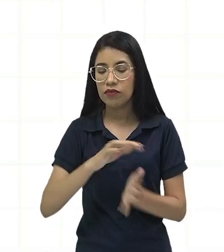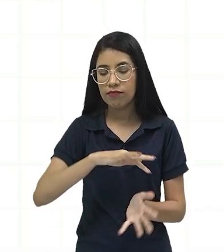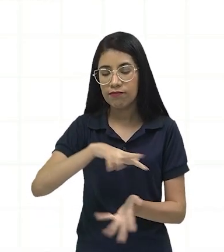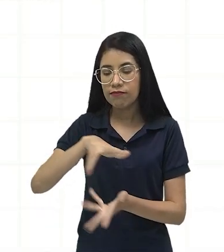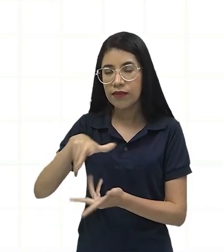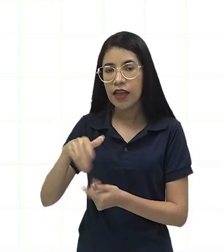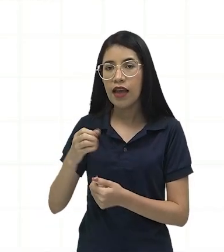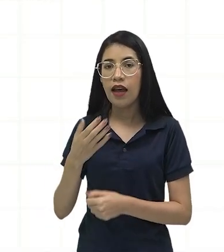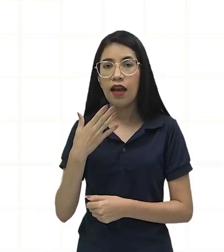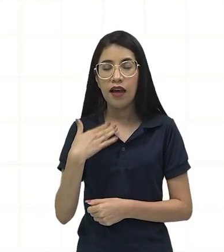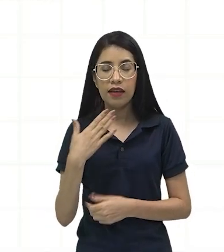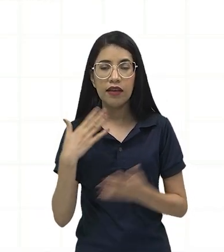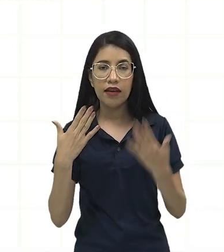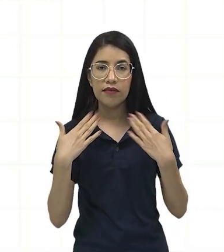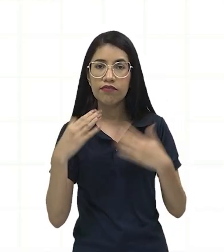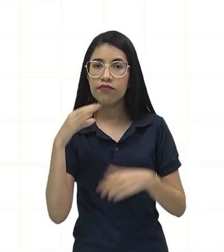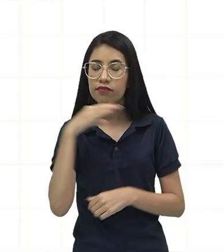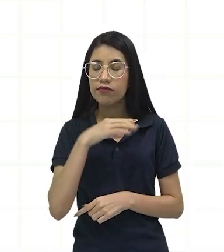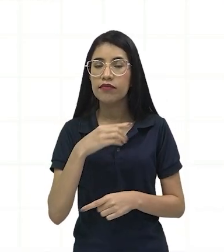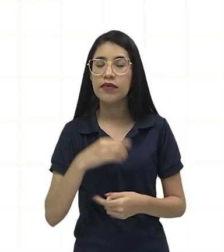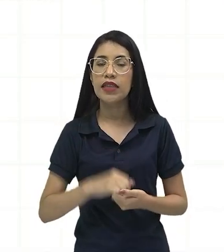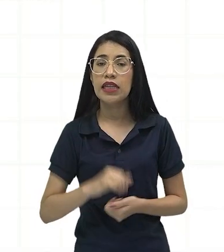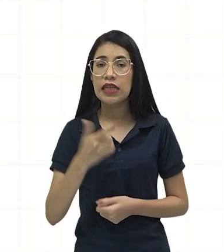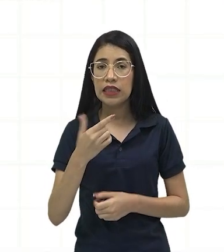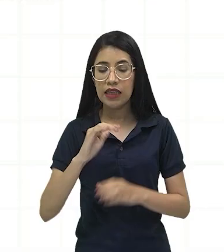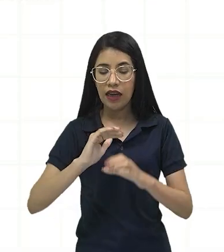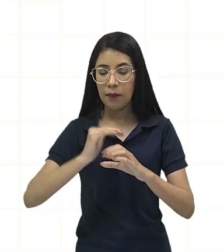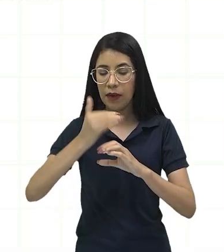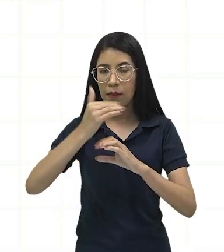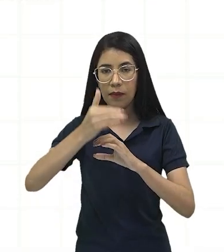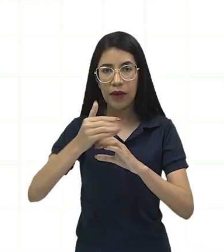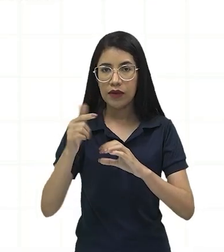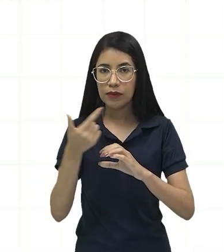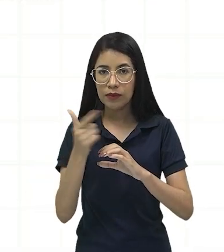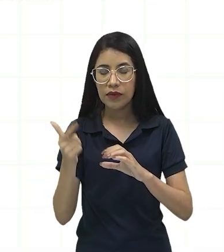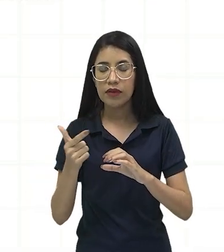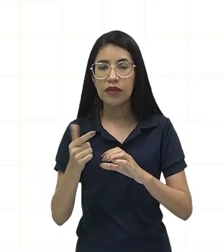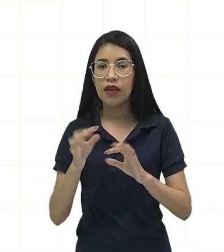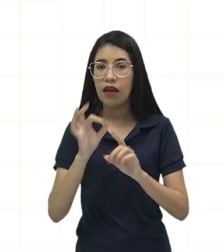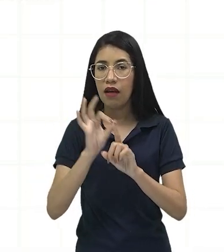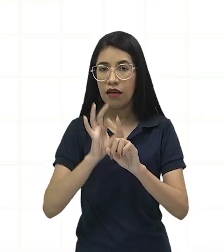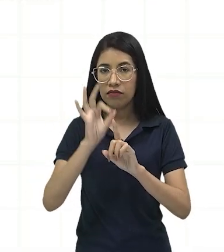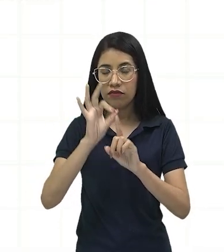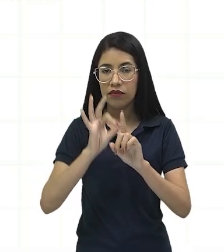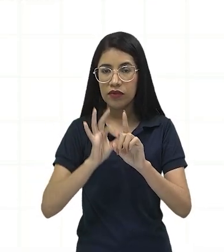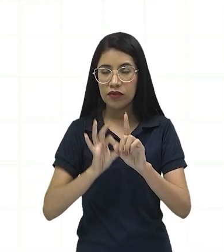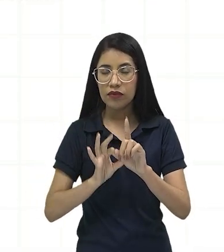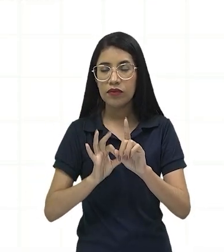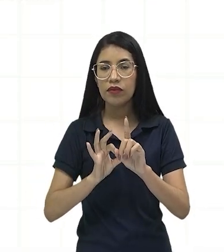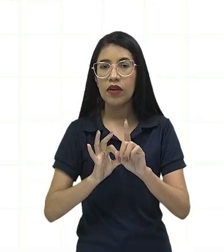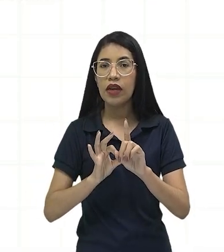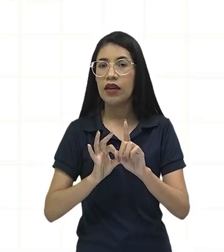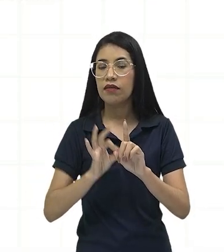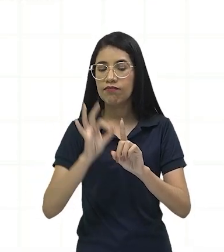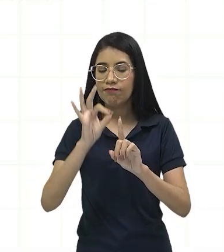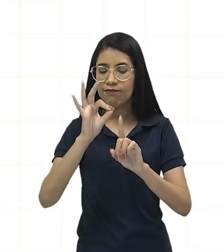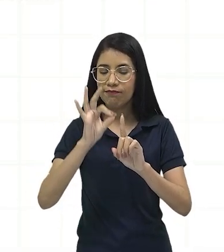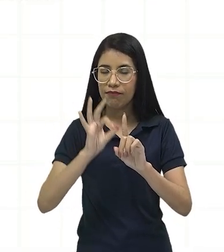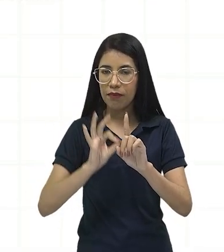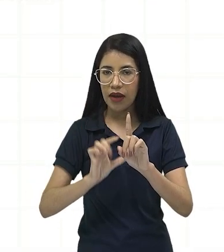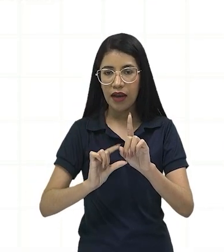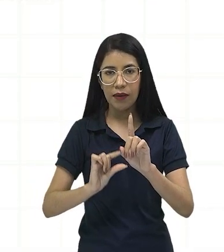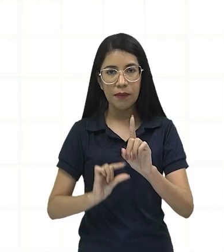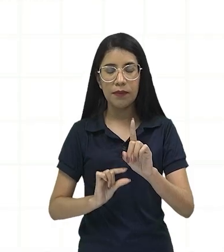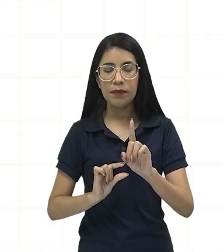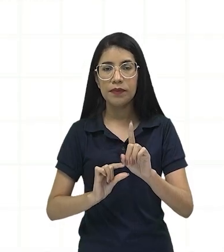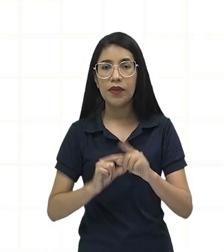essa camada aqui, o que ia acontecer? As temperaturas do nosso planeta iam ser muito